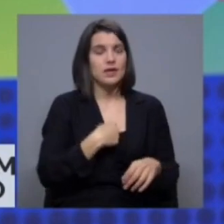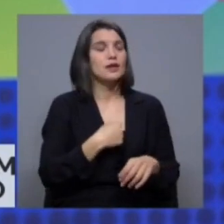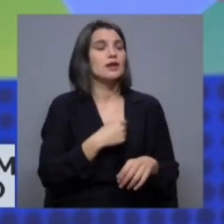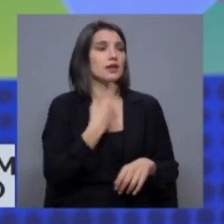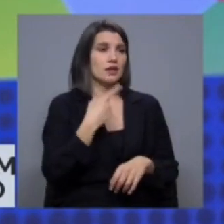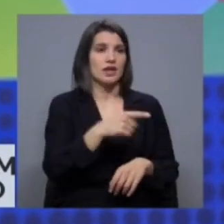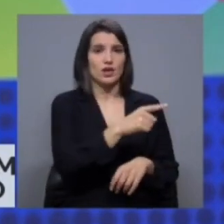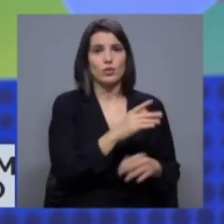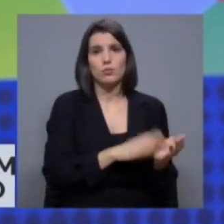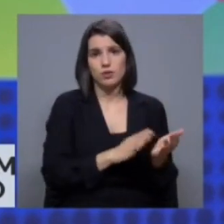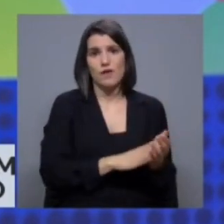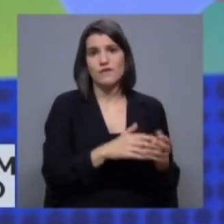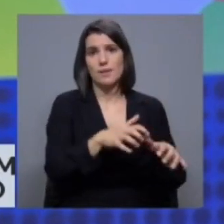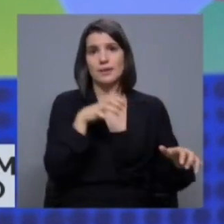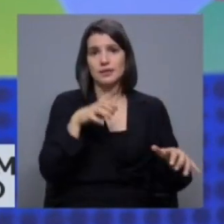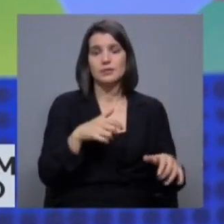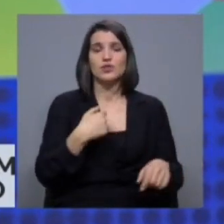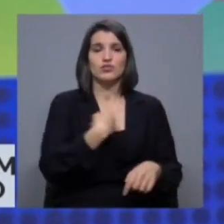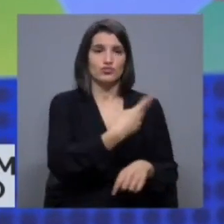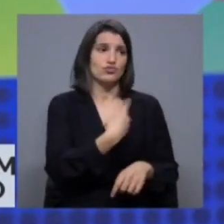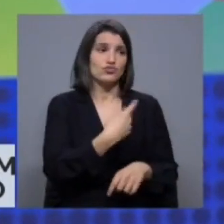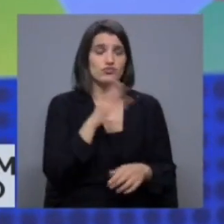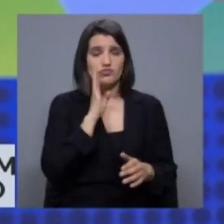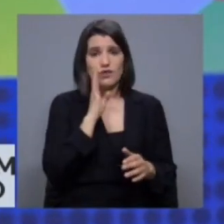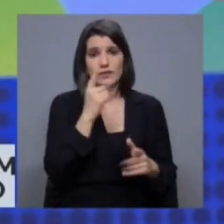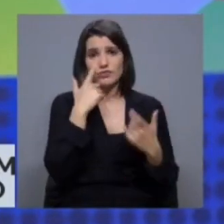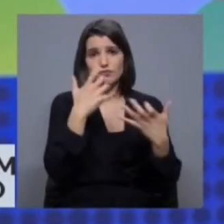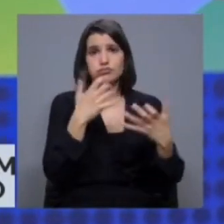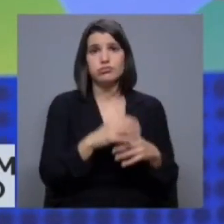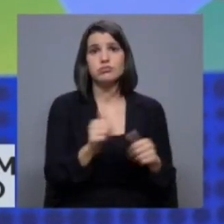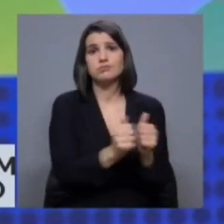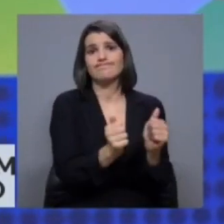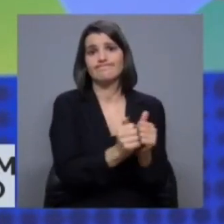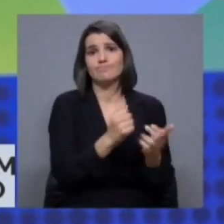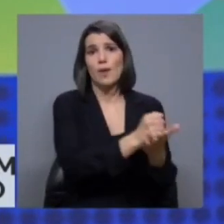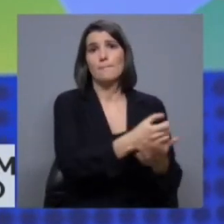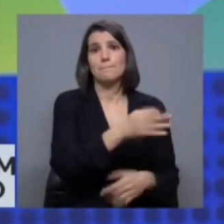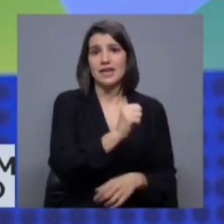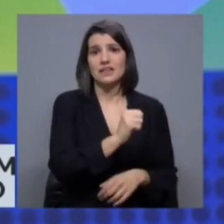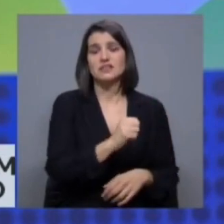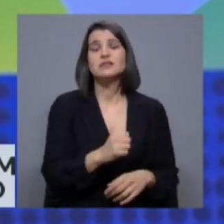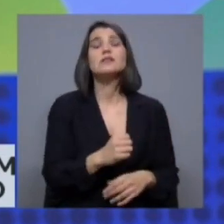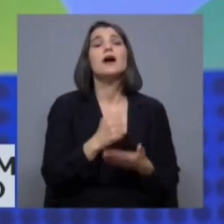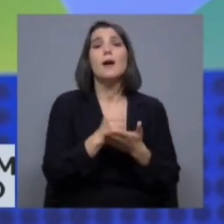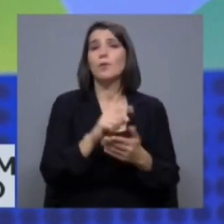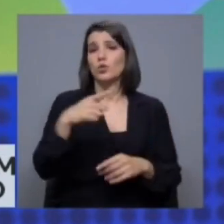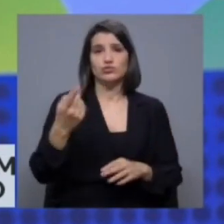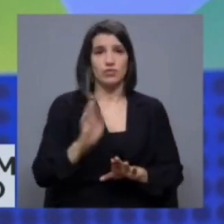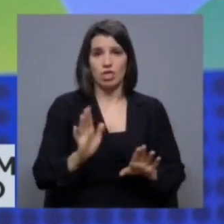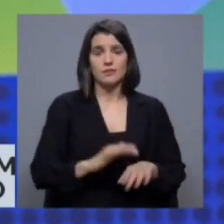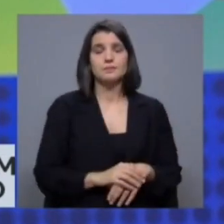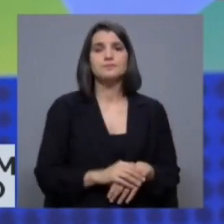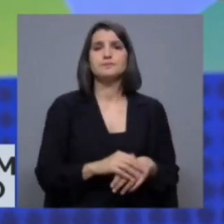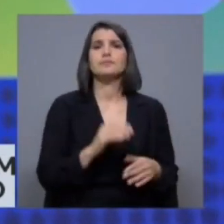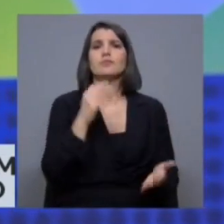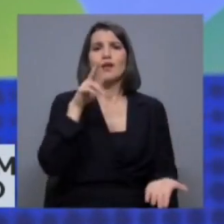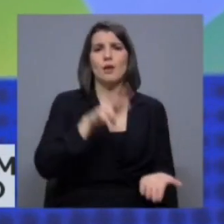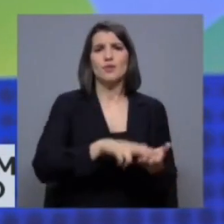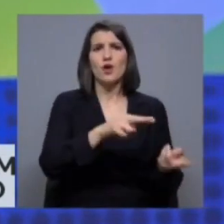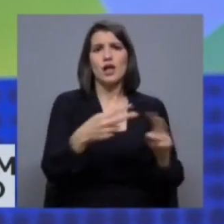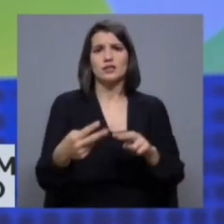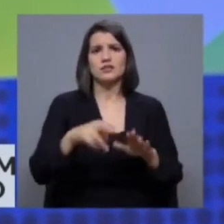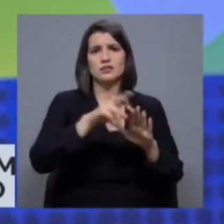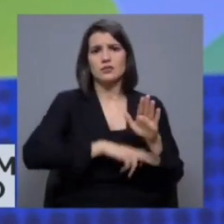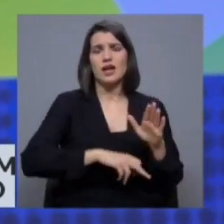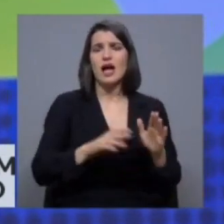fui ver o teu provas no Parlamento e eu e João tivermos lá dizer que esteve mais ao lado do PS do que ao lado de cá interessava aprovou alterações ao regulamento